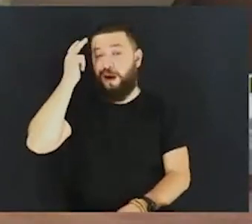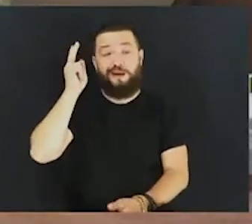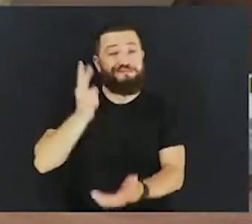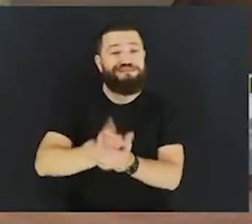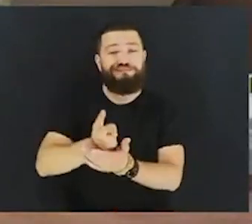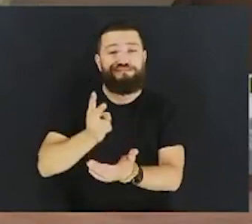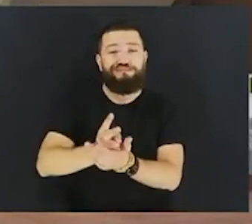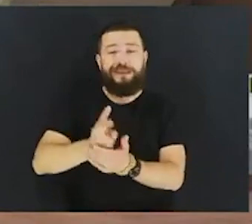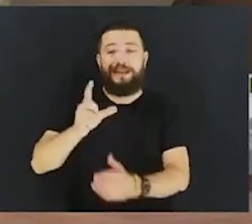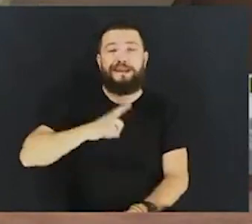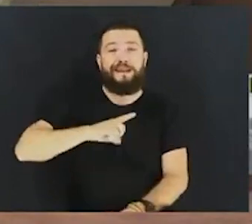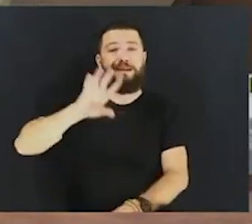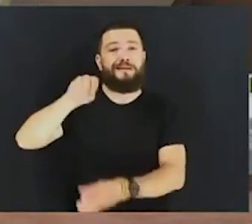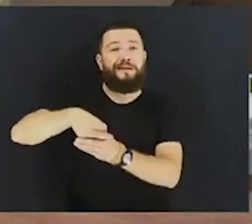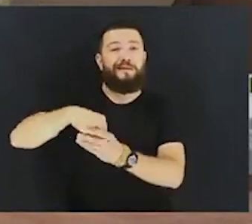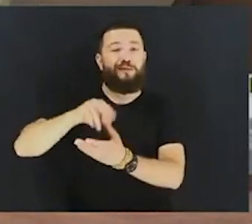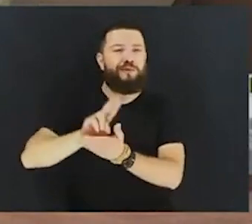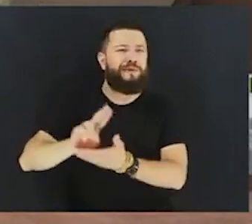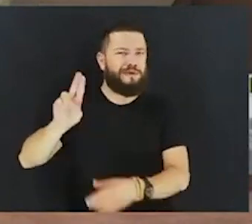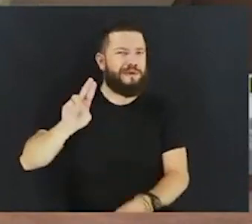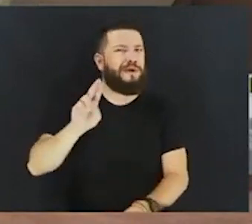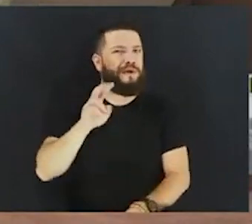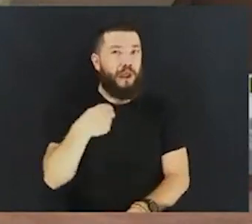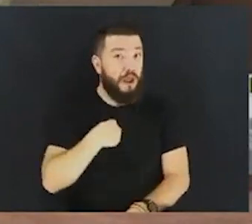como procuradora dessa casa, como médica,